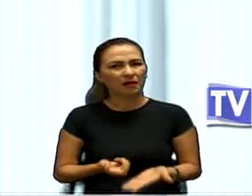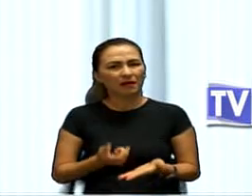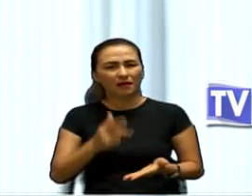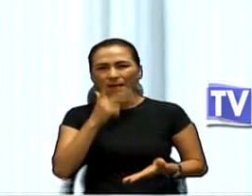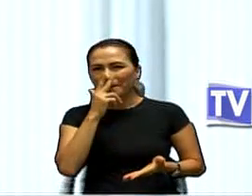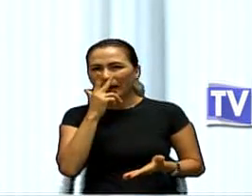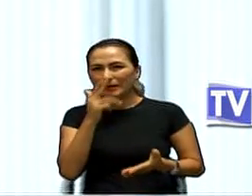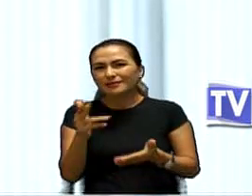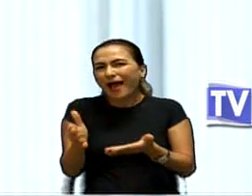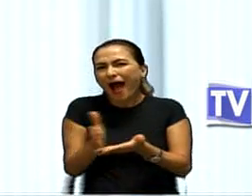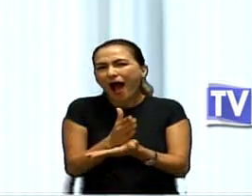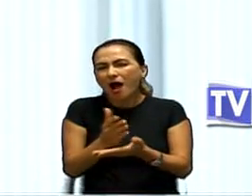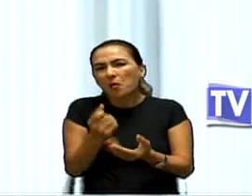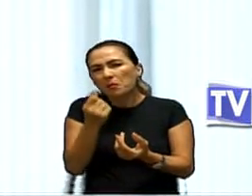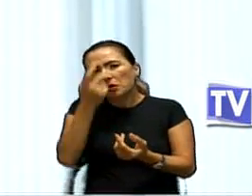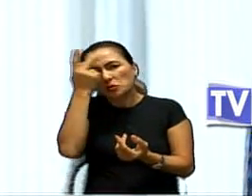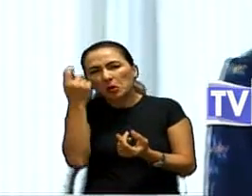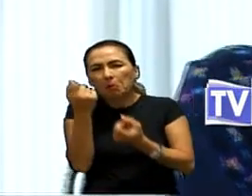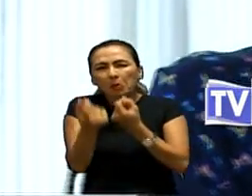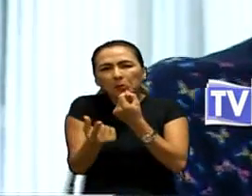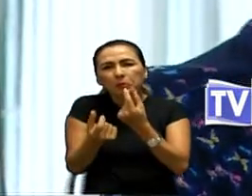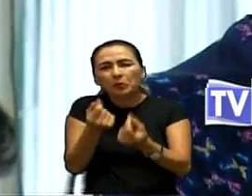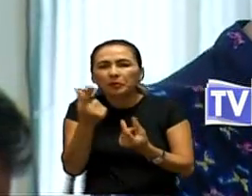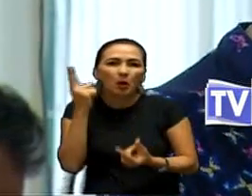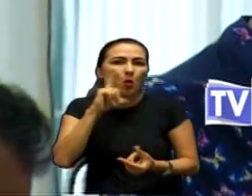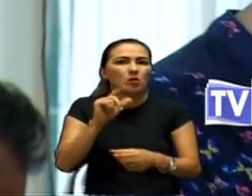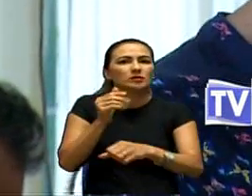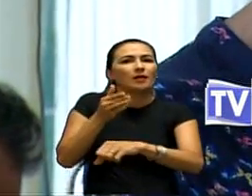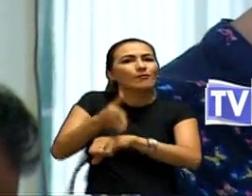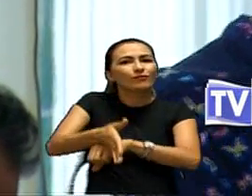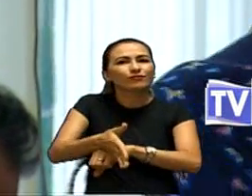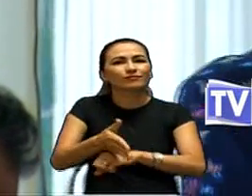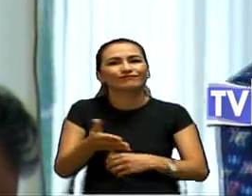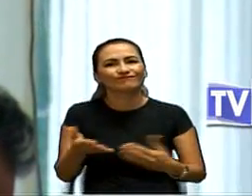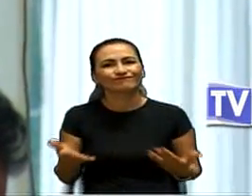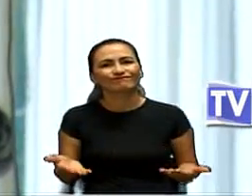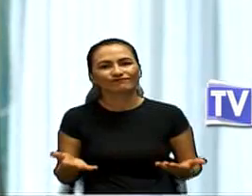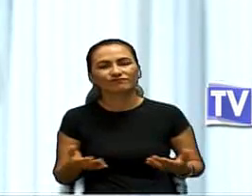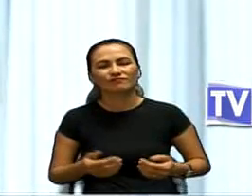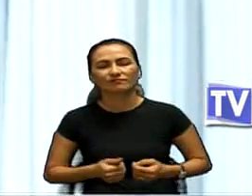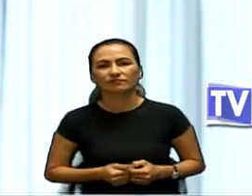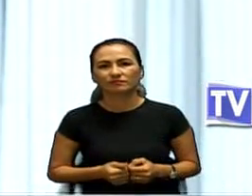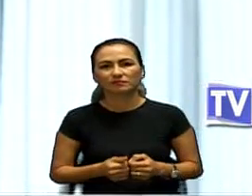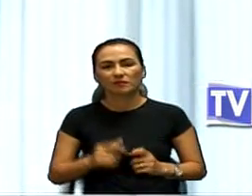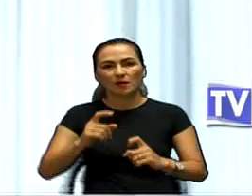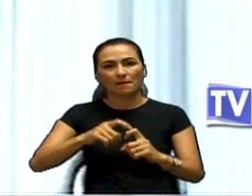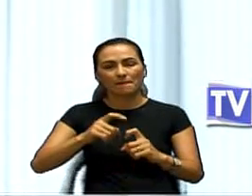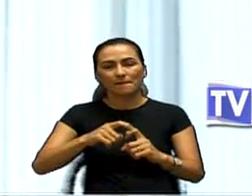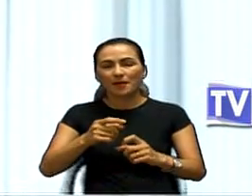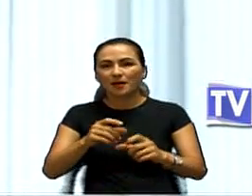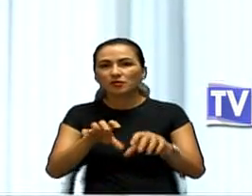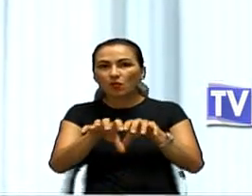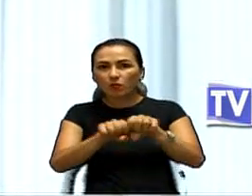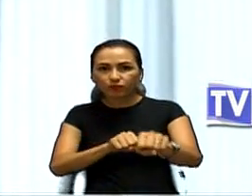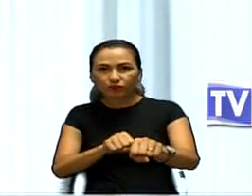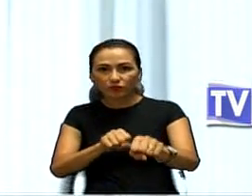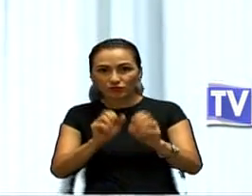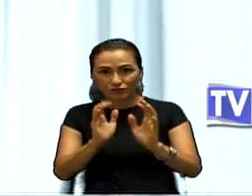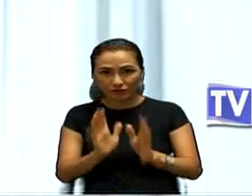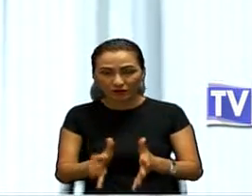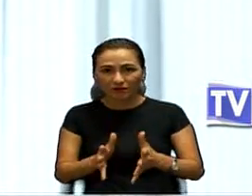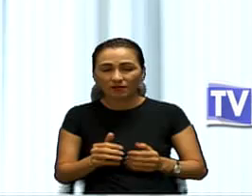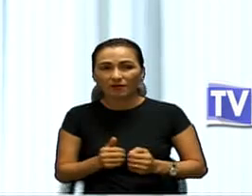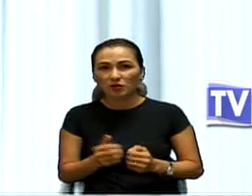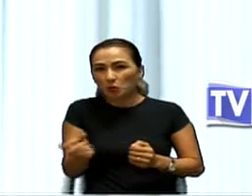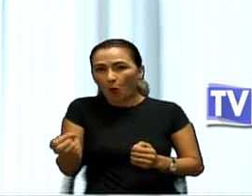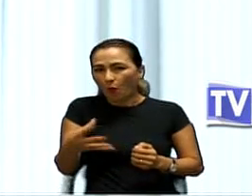nós temos um resultado, muitos médicos recém-formados não trabalham em locais mais periféricos,